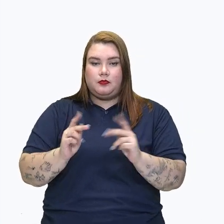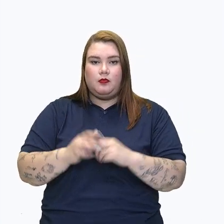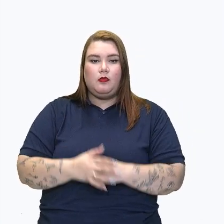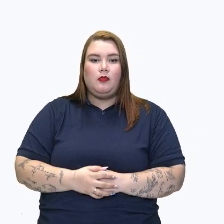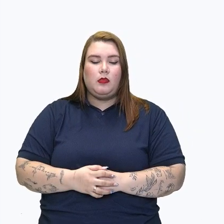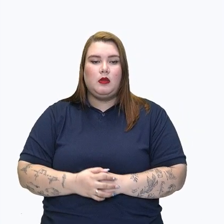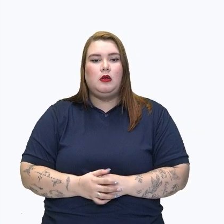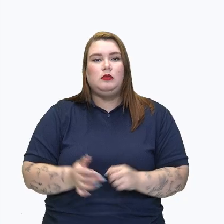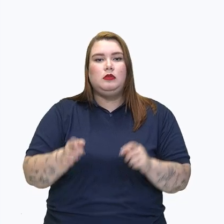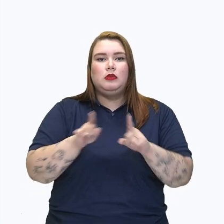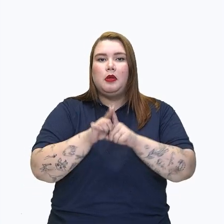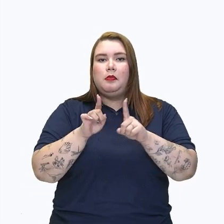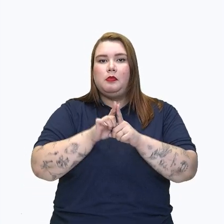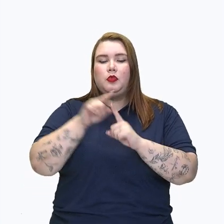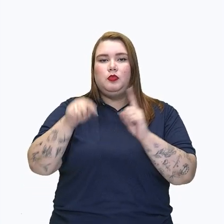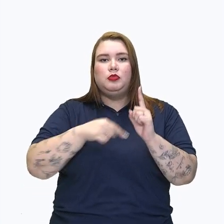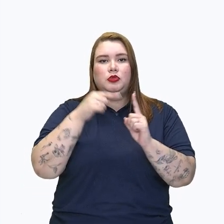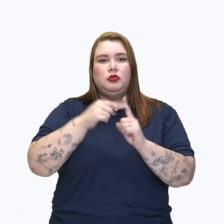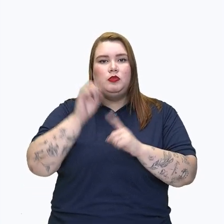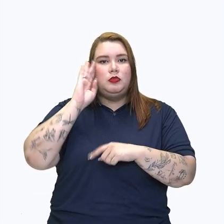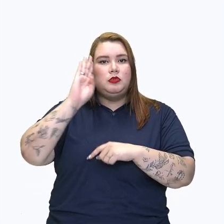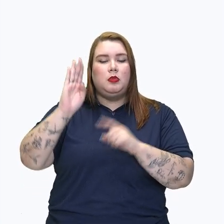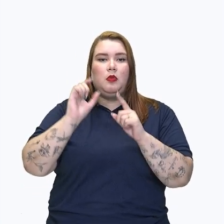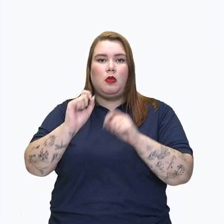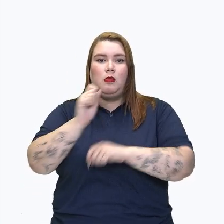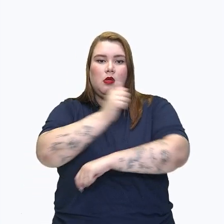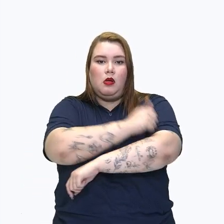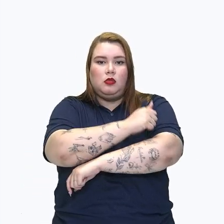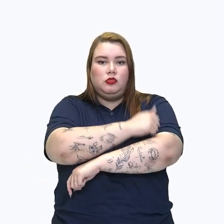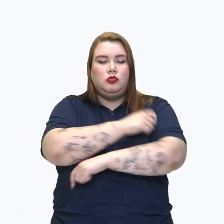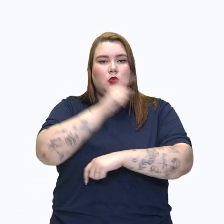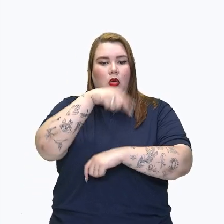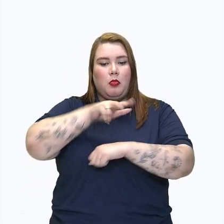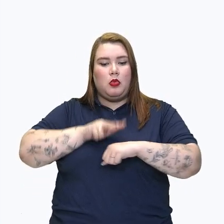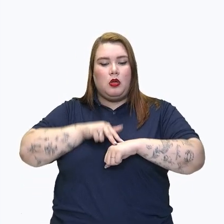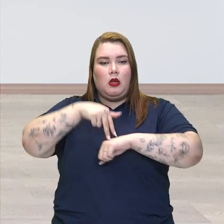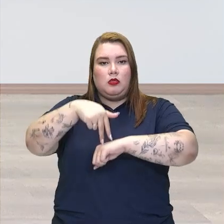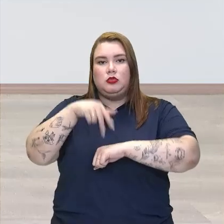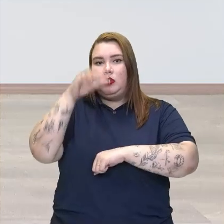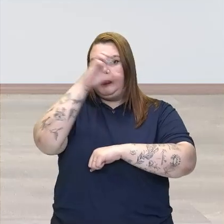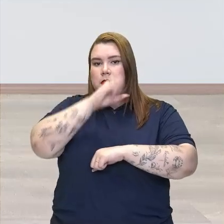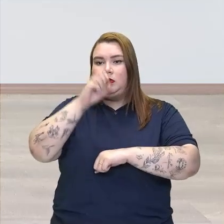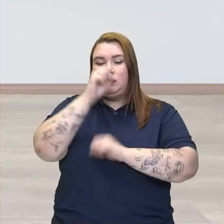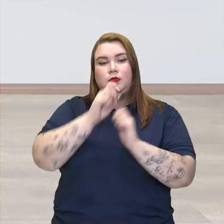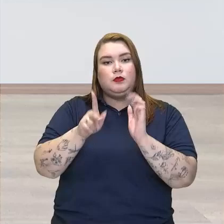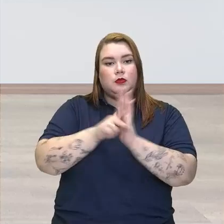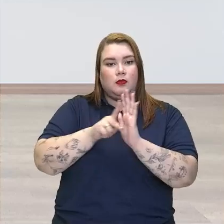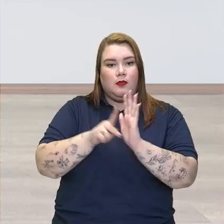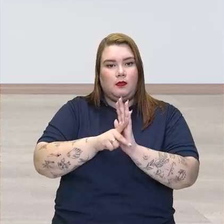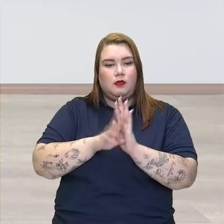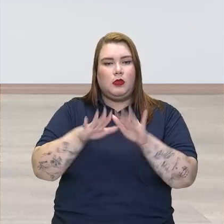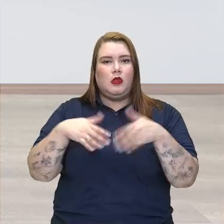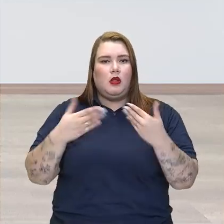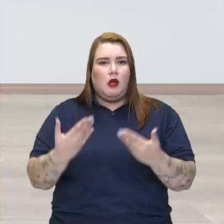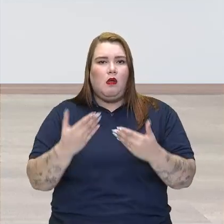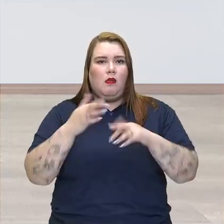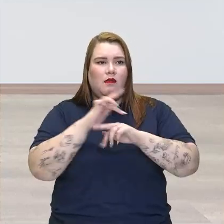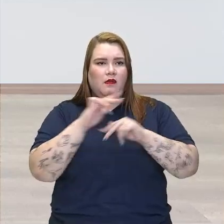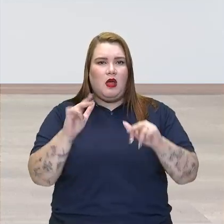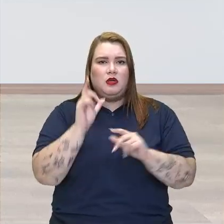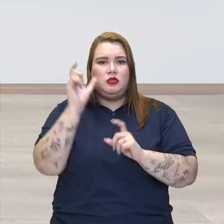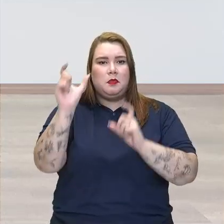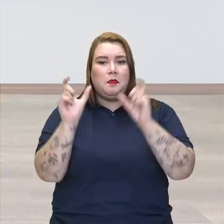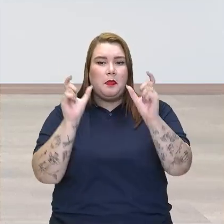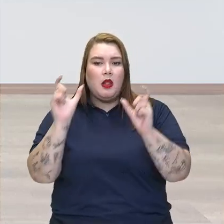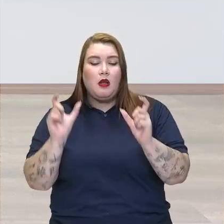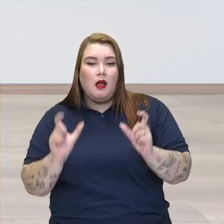né, busca tornar o estudante protagonista da aprendizagem. Vocês vão ver que essas palavras, protagonismo, colaboração,